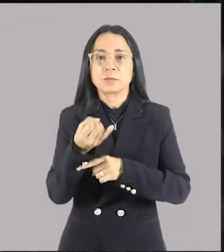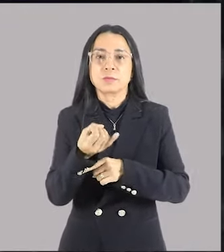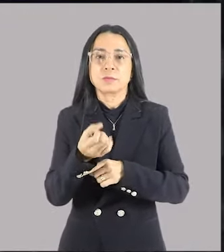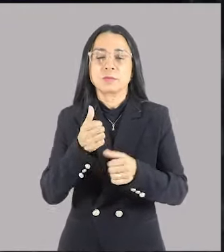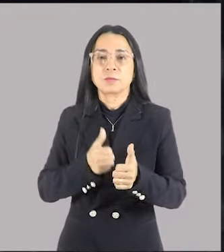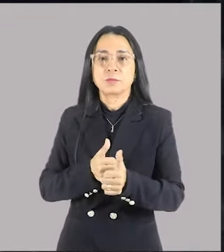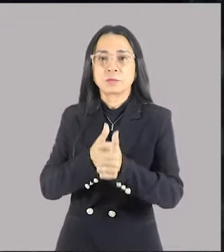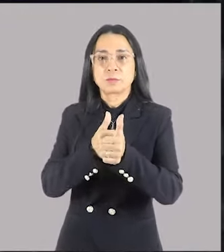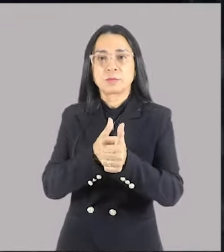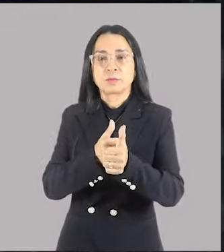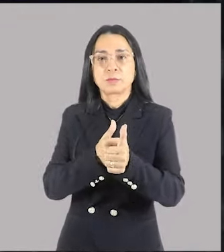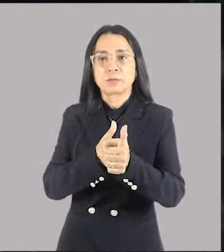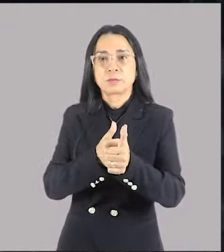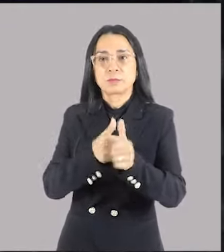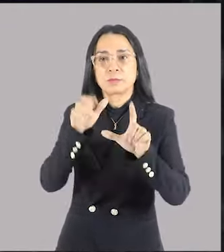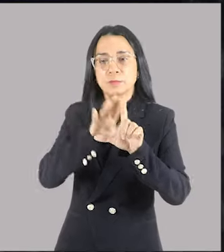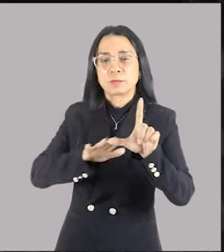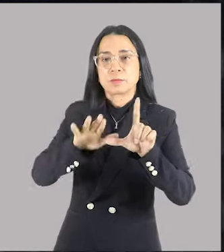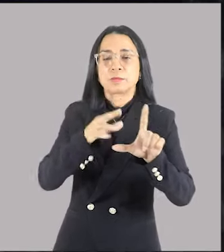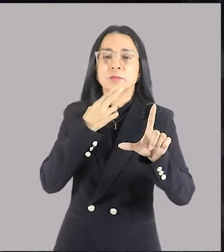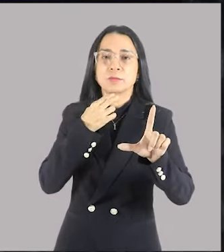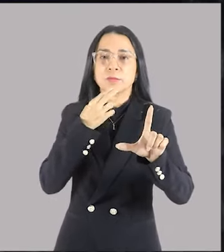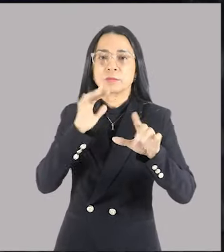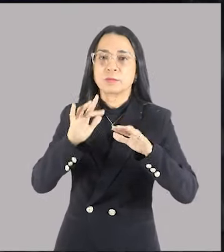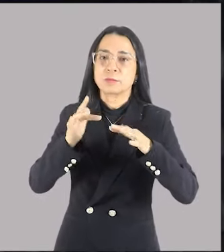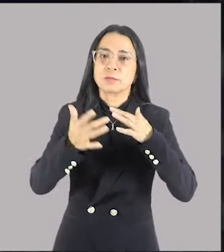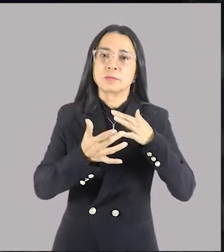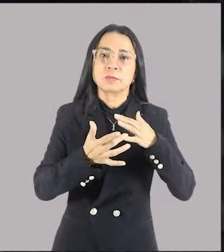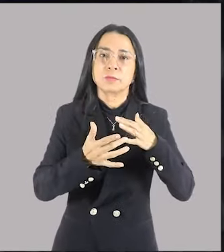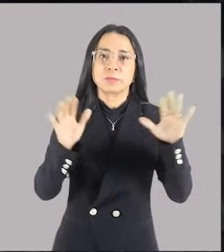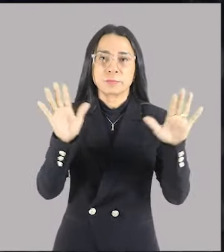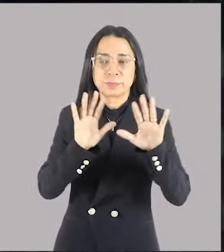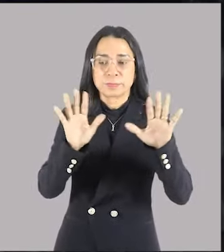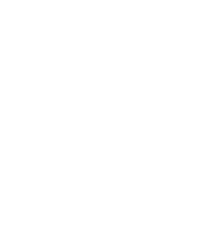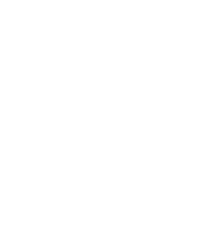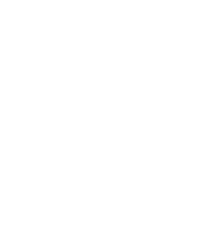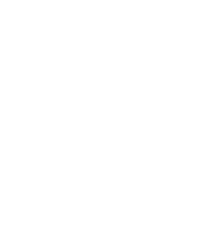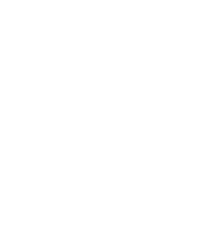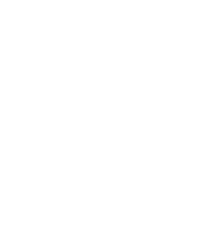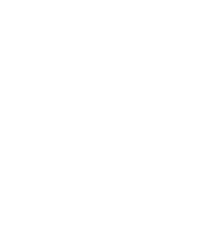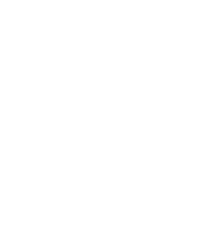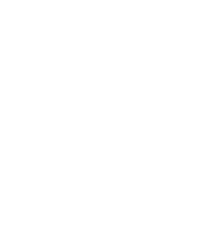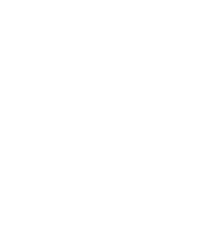seguir o a plataforma Gonçalves Dias nas redes sociais até